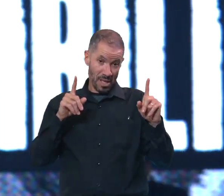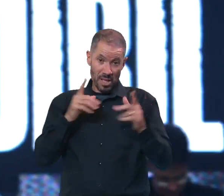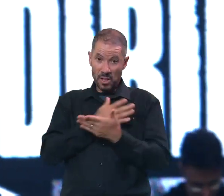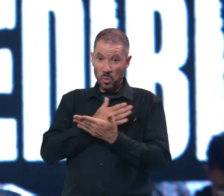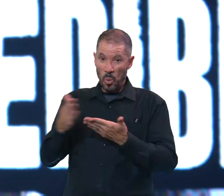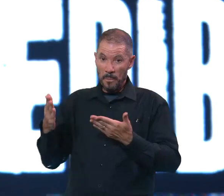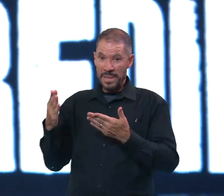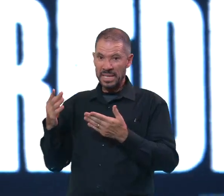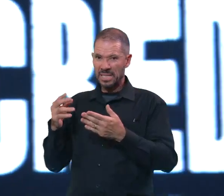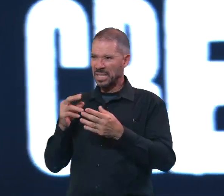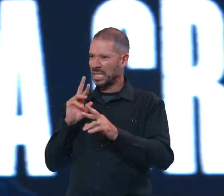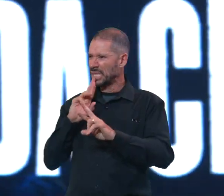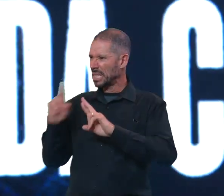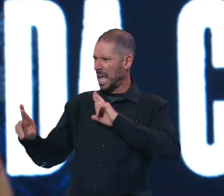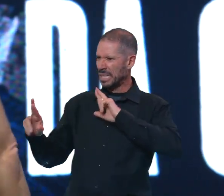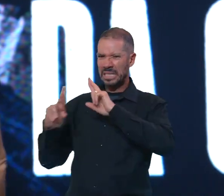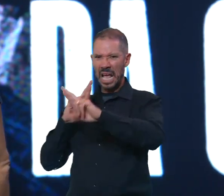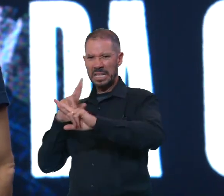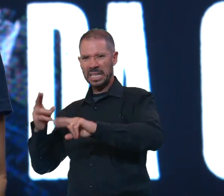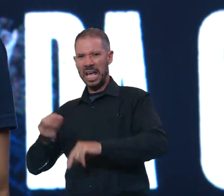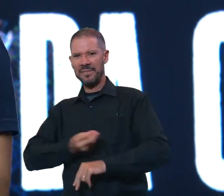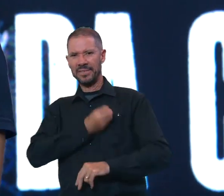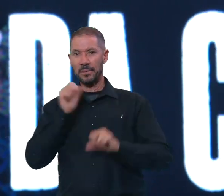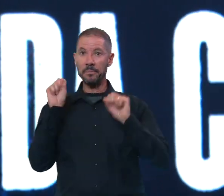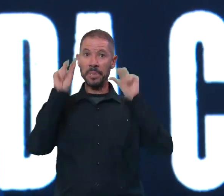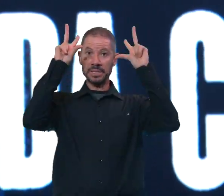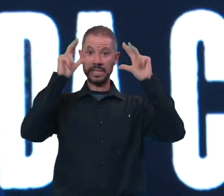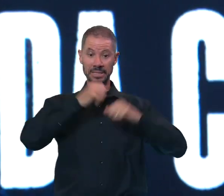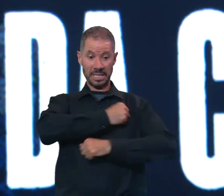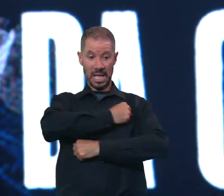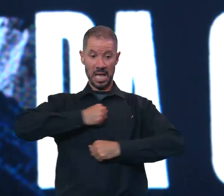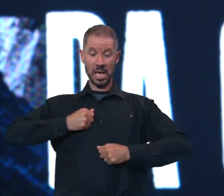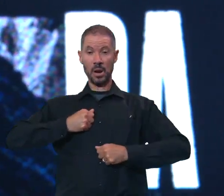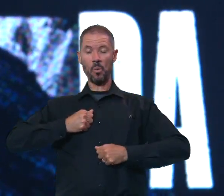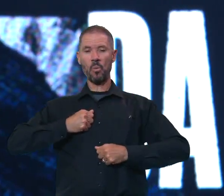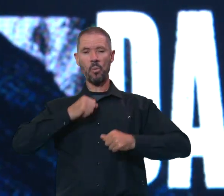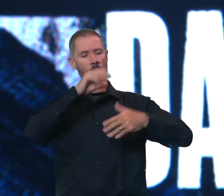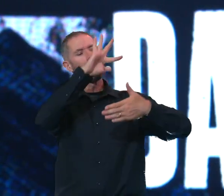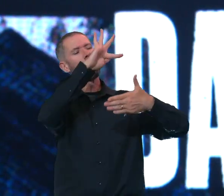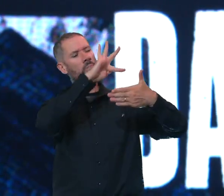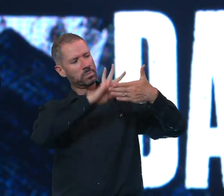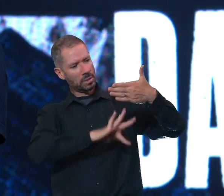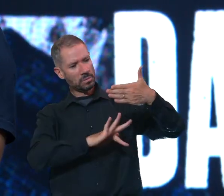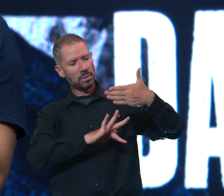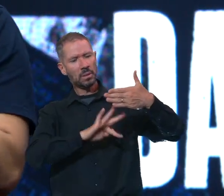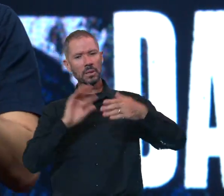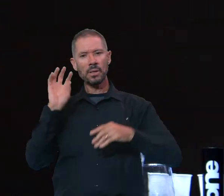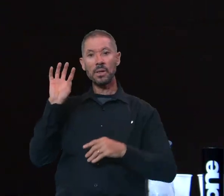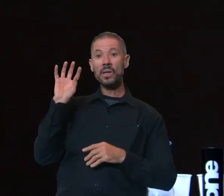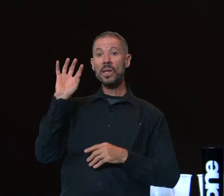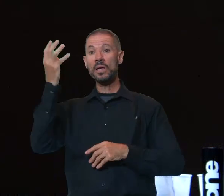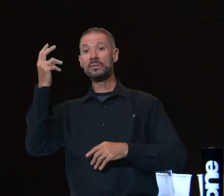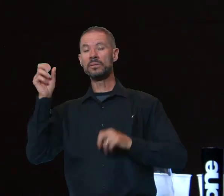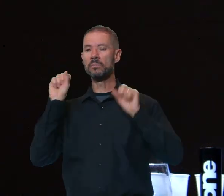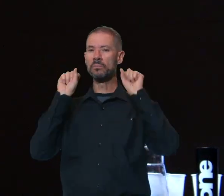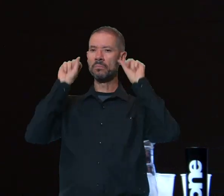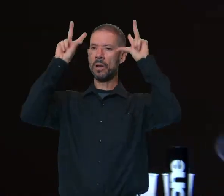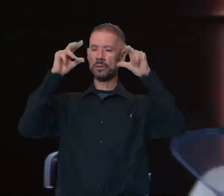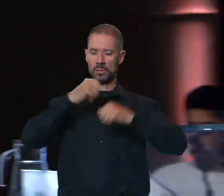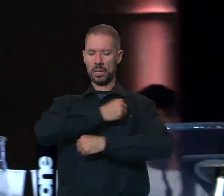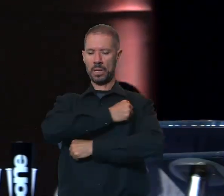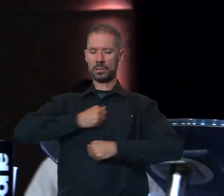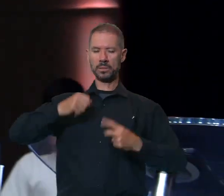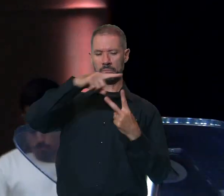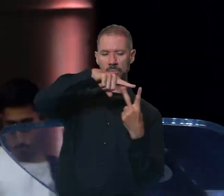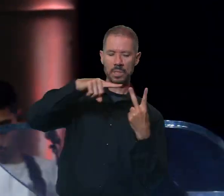autoridade espiritual na vida de Moisés e de Arão. Agora, a beleza do texto está na reação de Moisés e de Arão. Eles